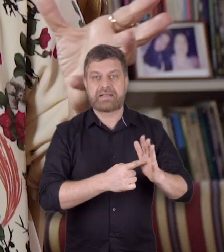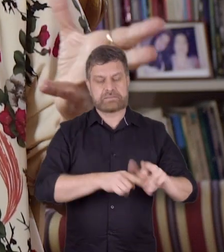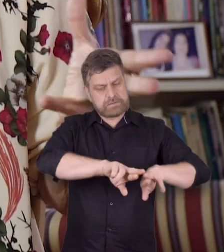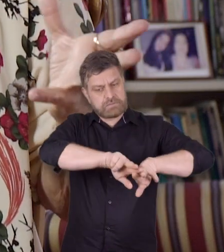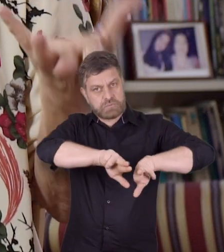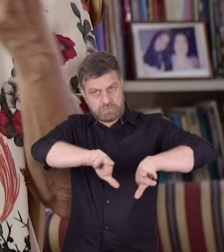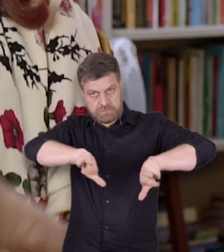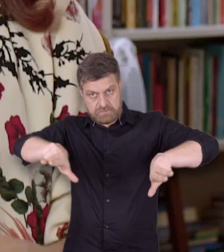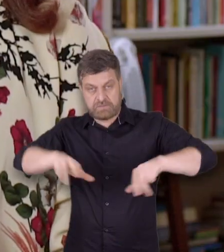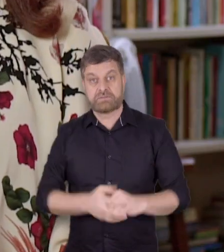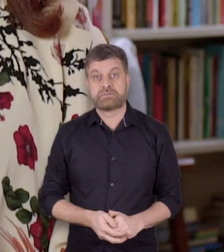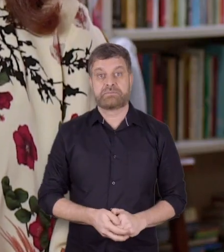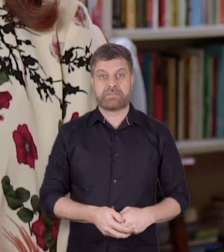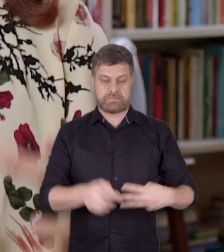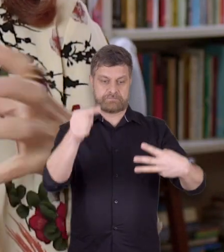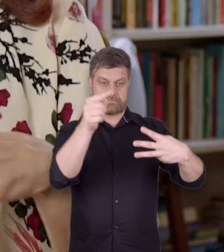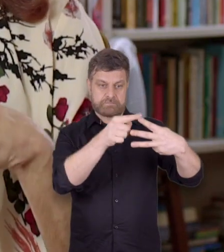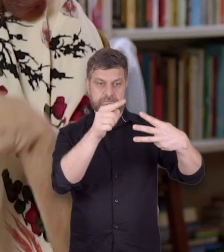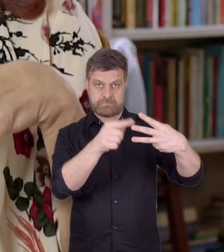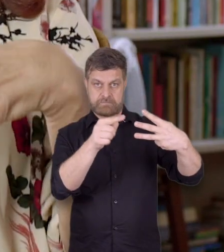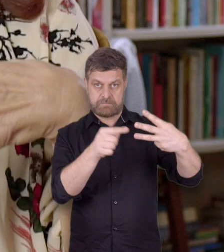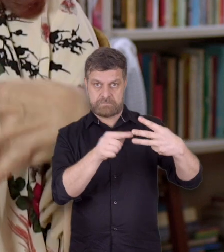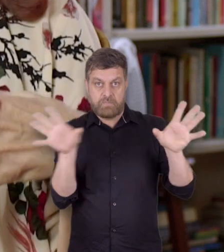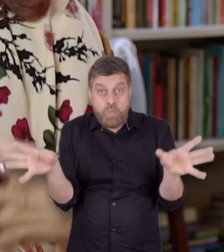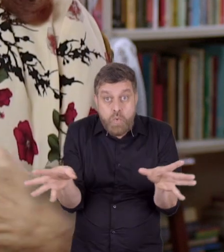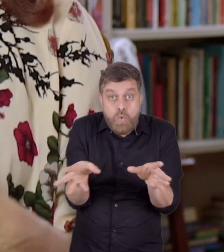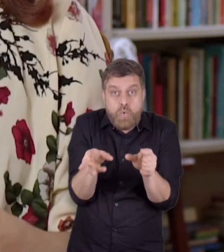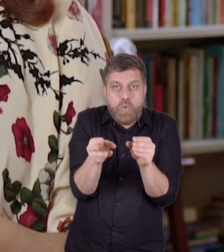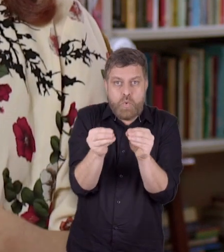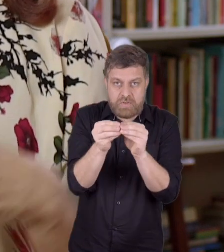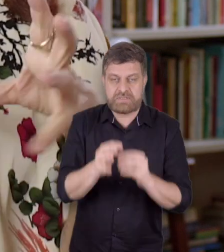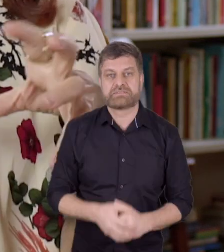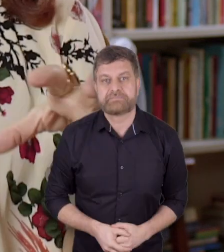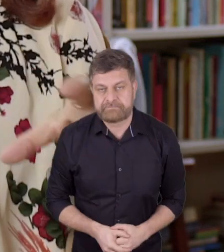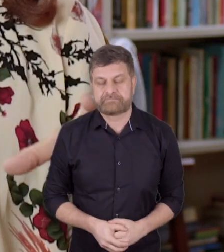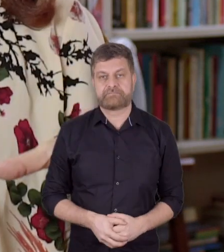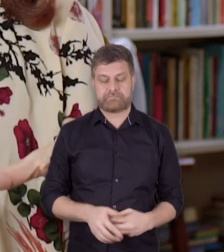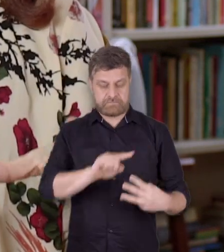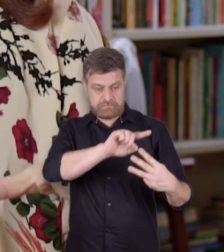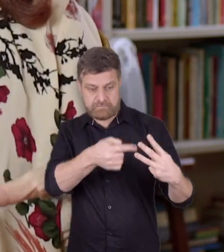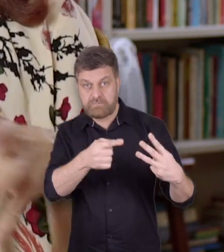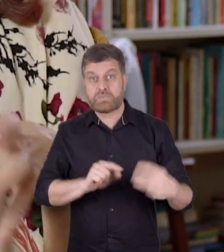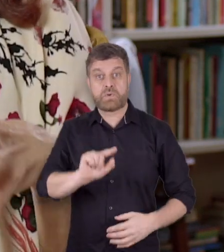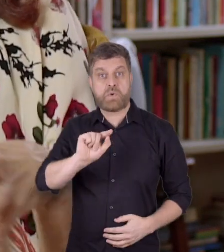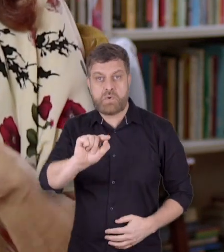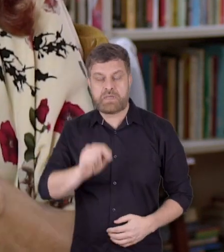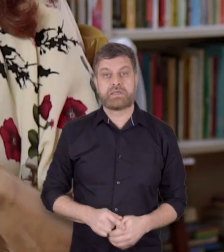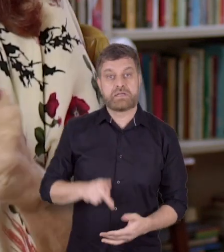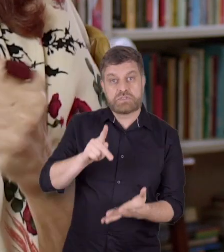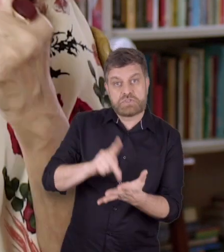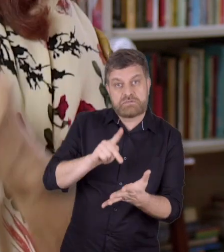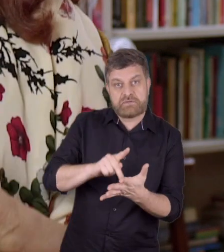se multiplicam, mas nessa classificação eu consigo condensar nesses tipos de máquinas aquelas